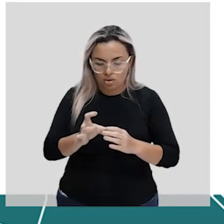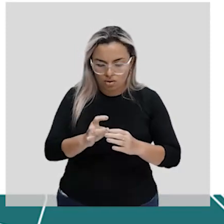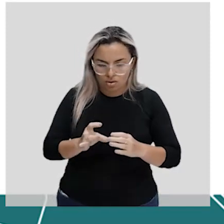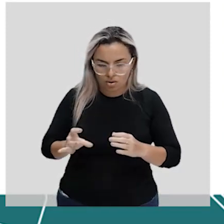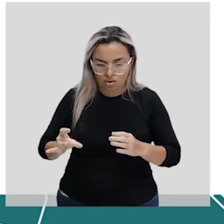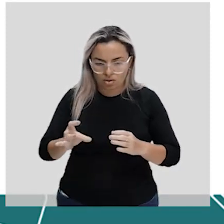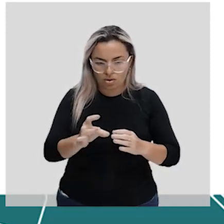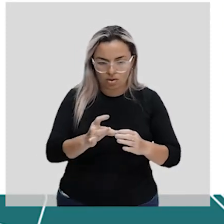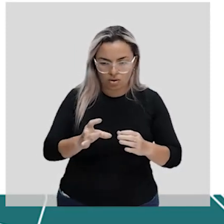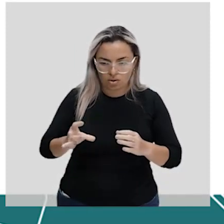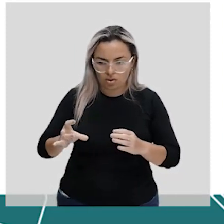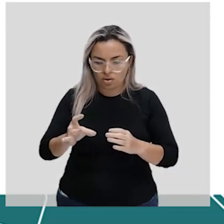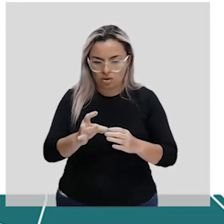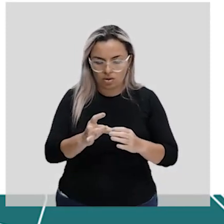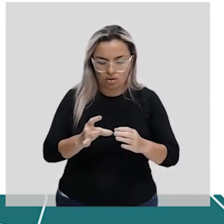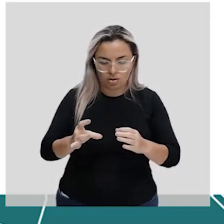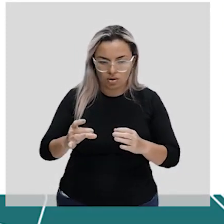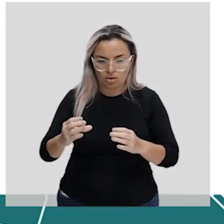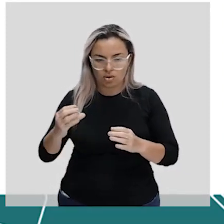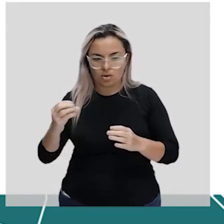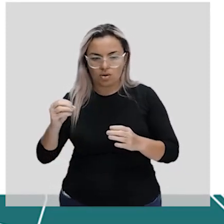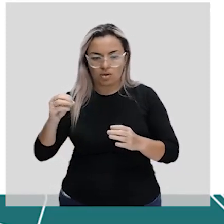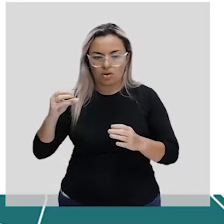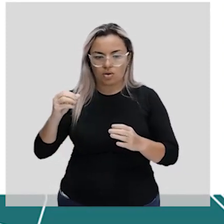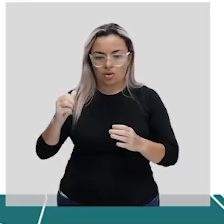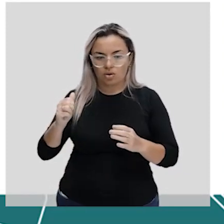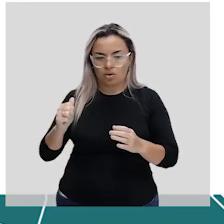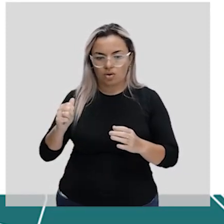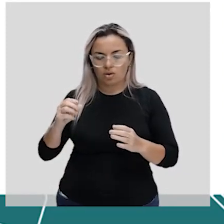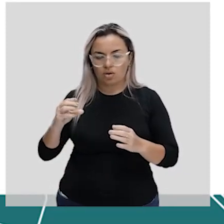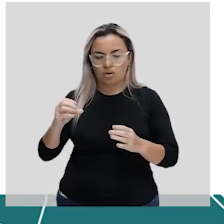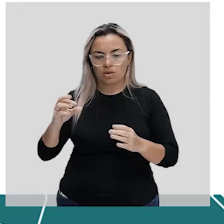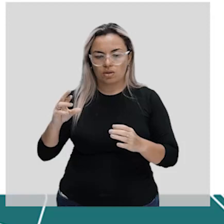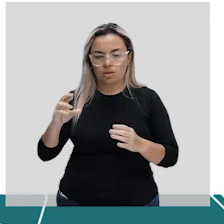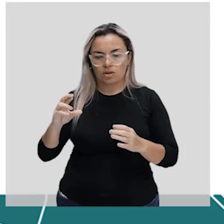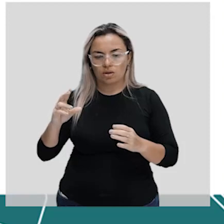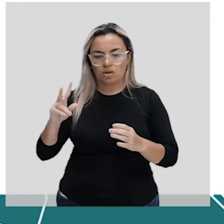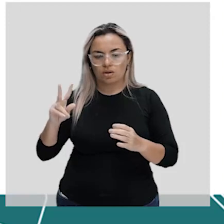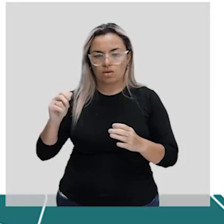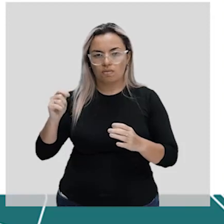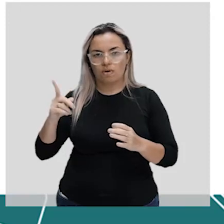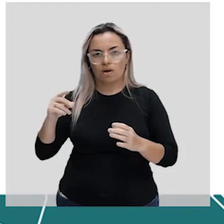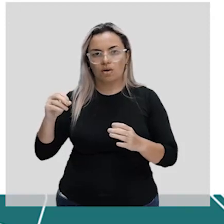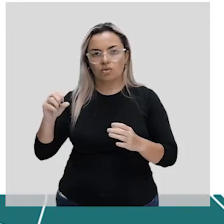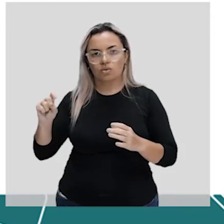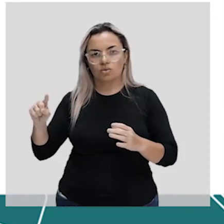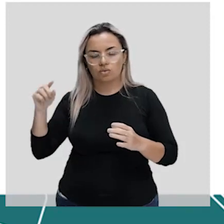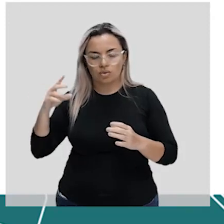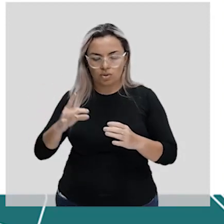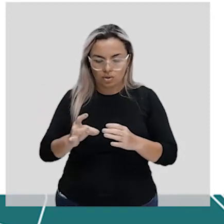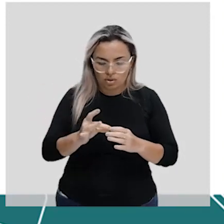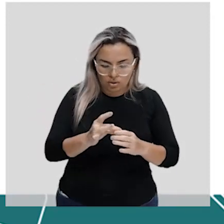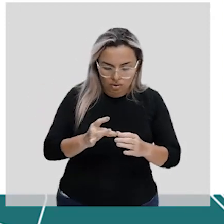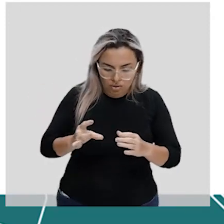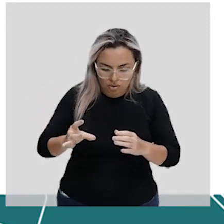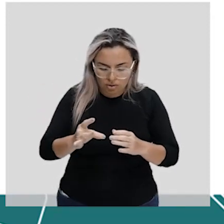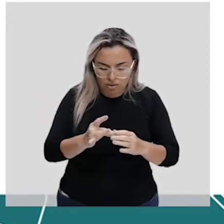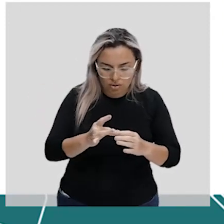onde eu vou explicar para vocês o que são esses chamados aqui coacervados, tá? Seriam como se